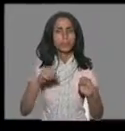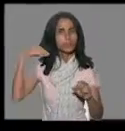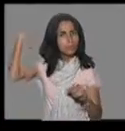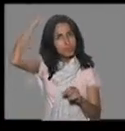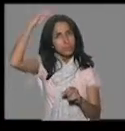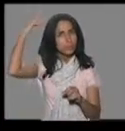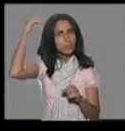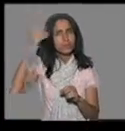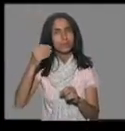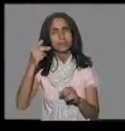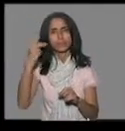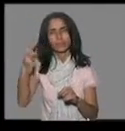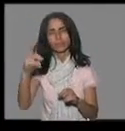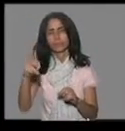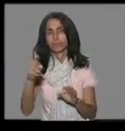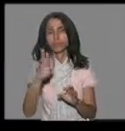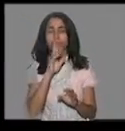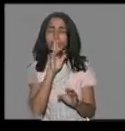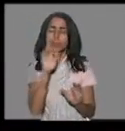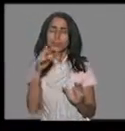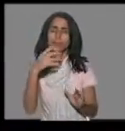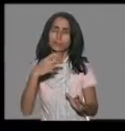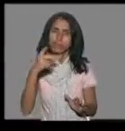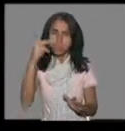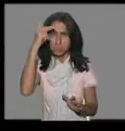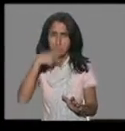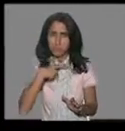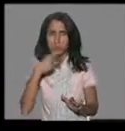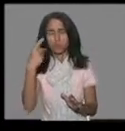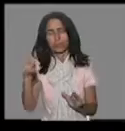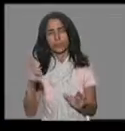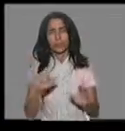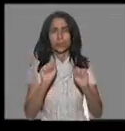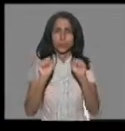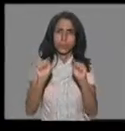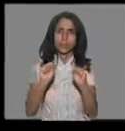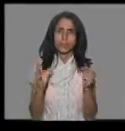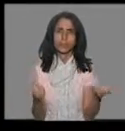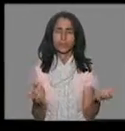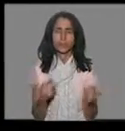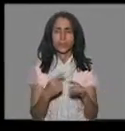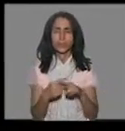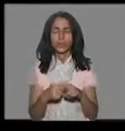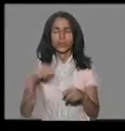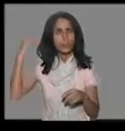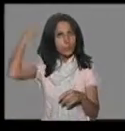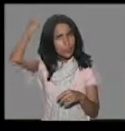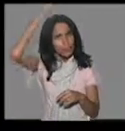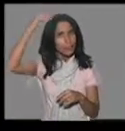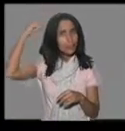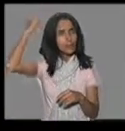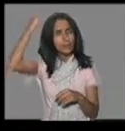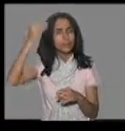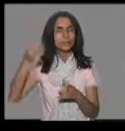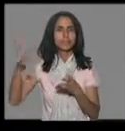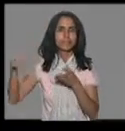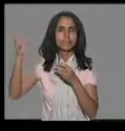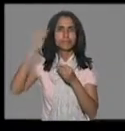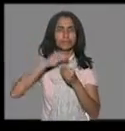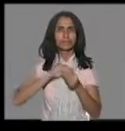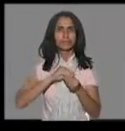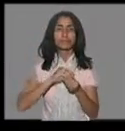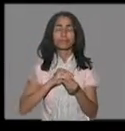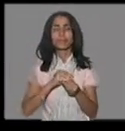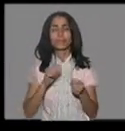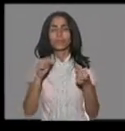turbante eu falei você tem que responder você pode ou não pode usar turbante porque o turbante ele vem carregado de uma simbologia que é